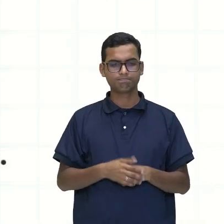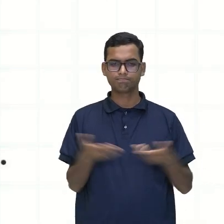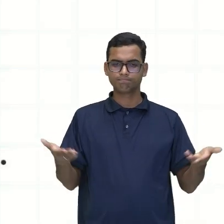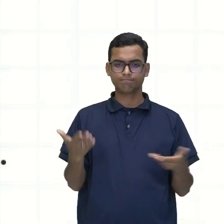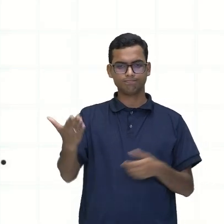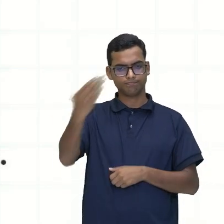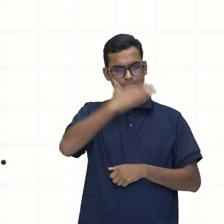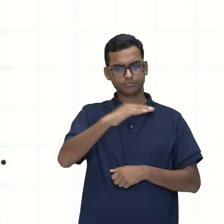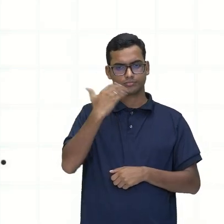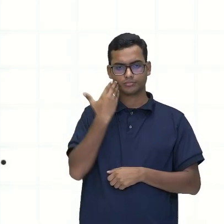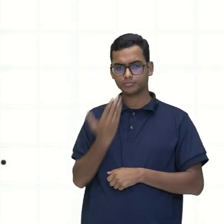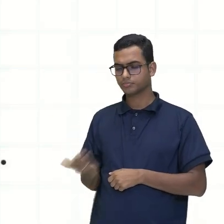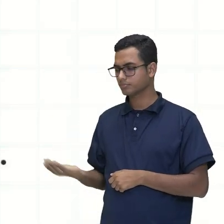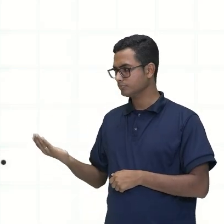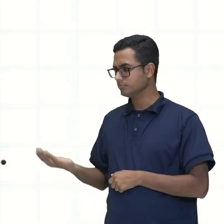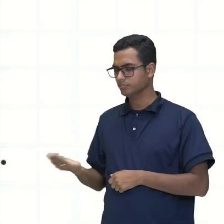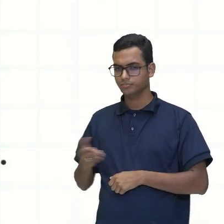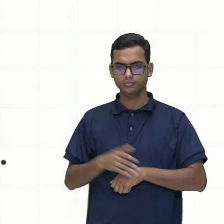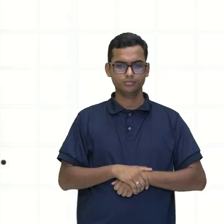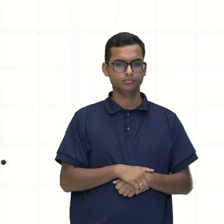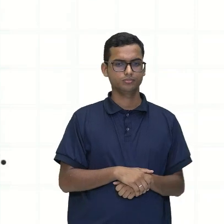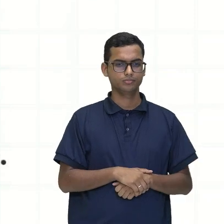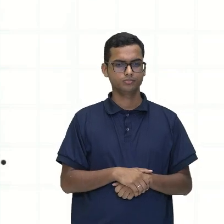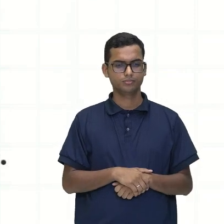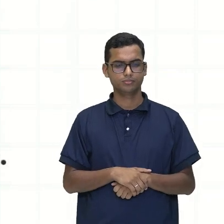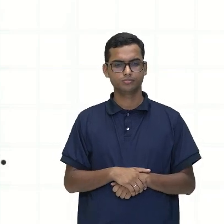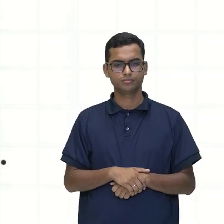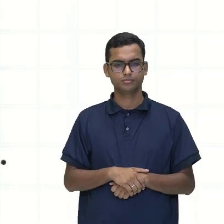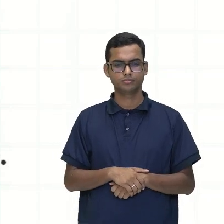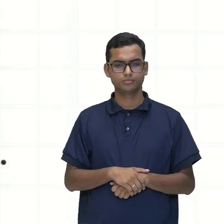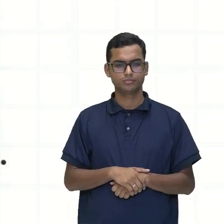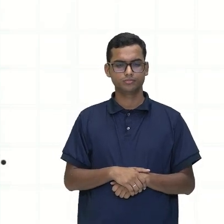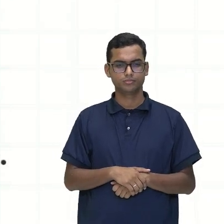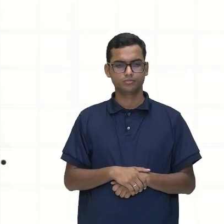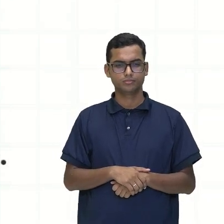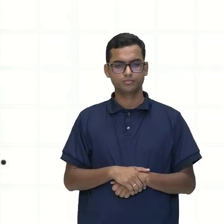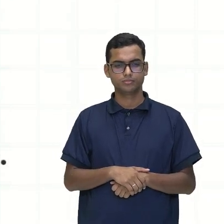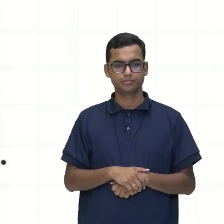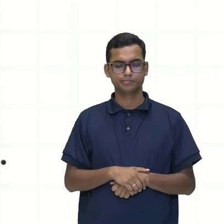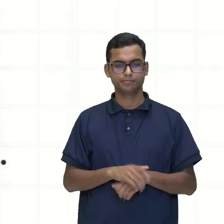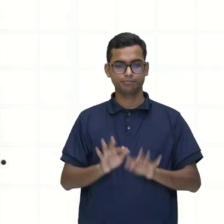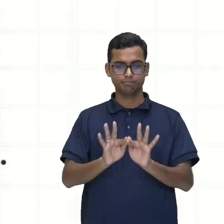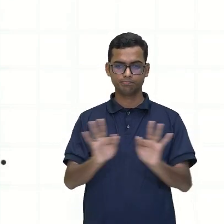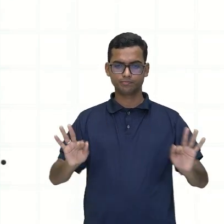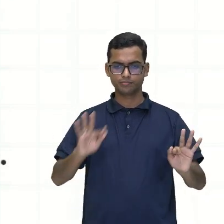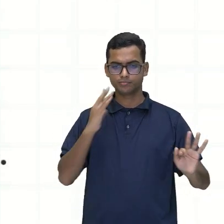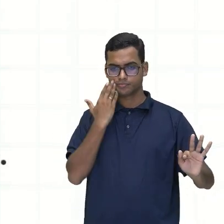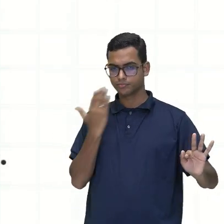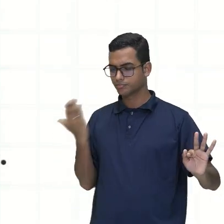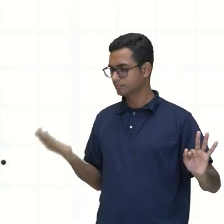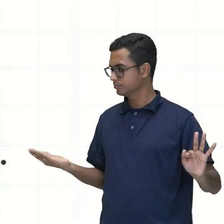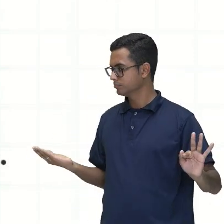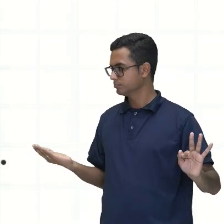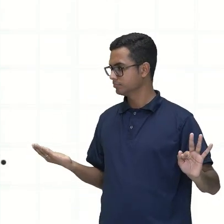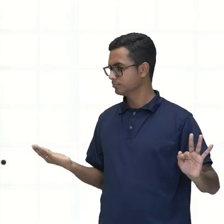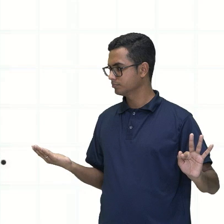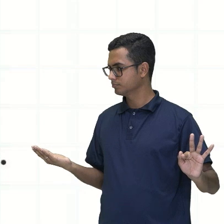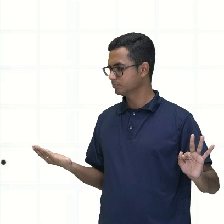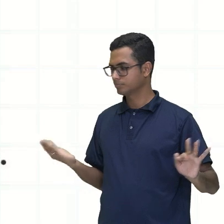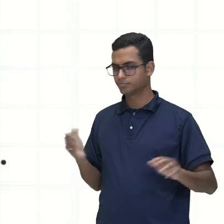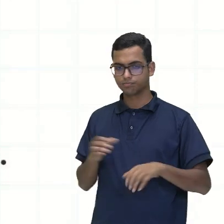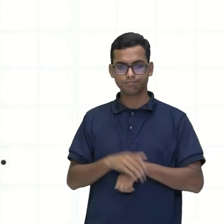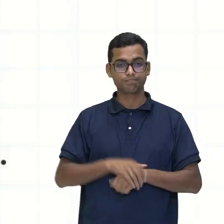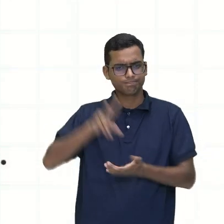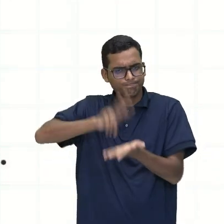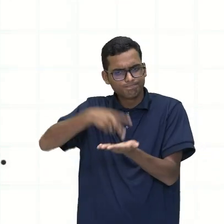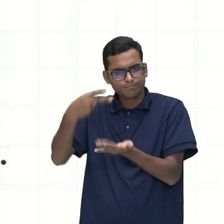go, Eduardo. I'll give a ride. Vamos, Eduardo. Eu vou dar a você uma ride, uma